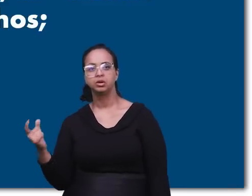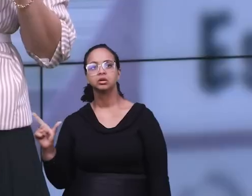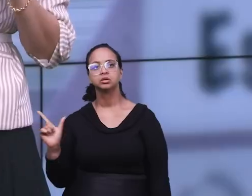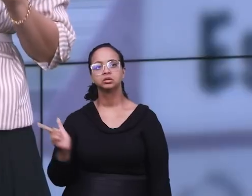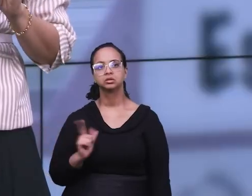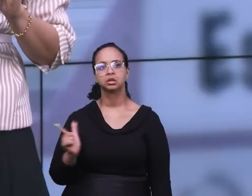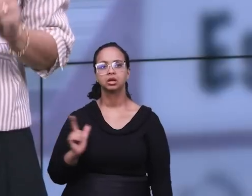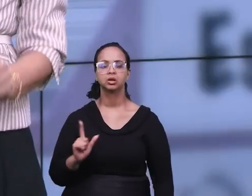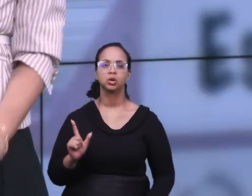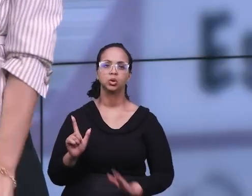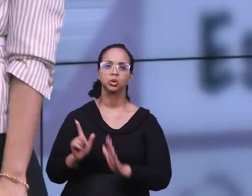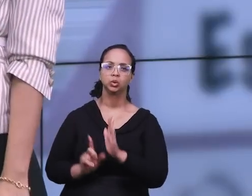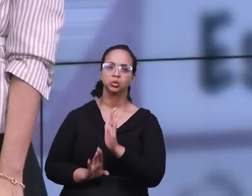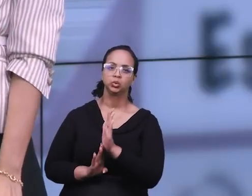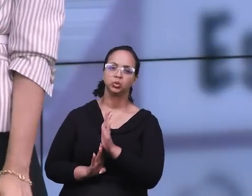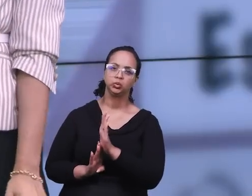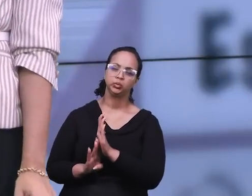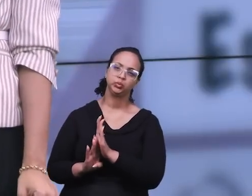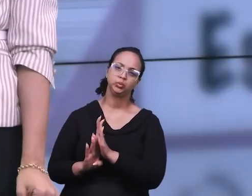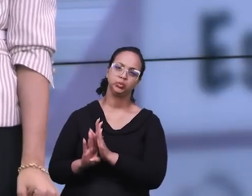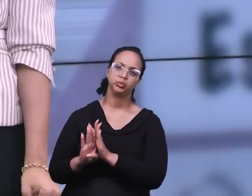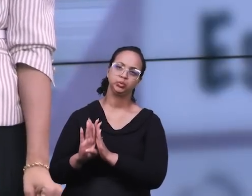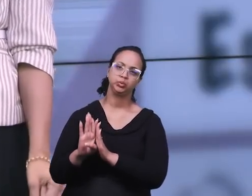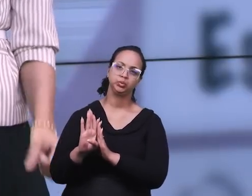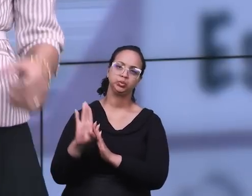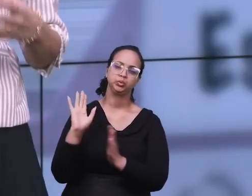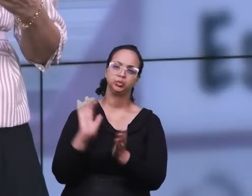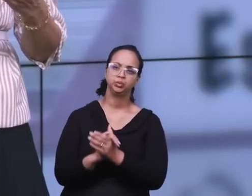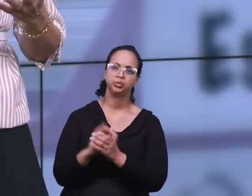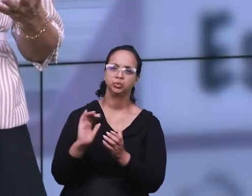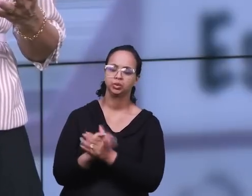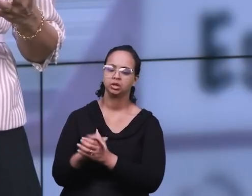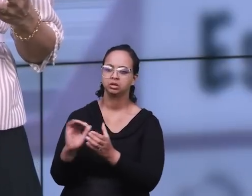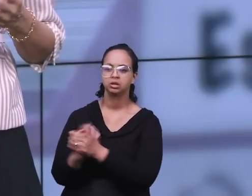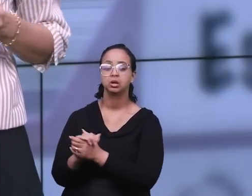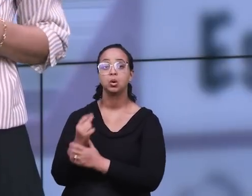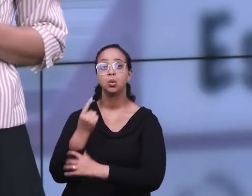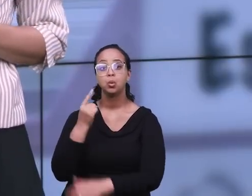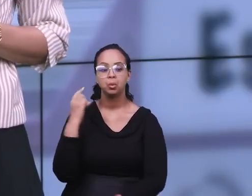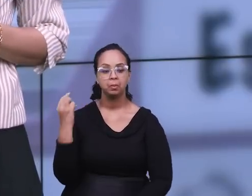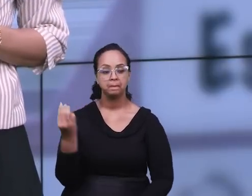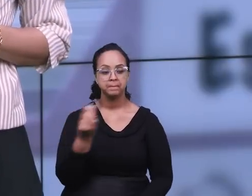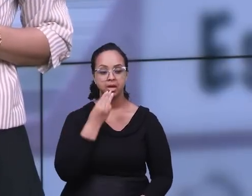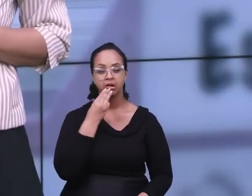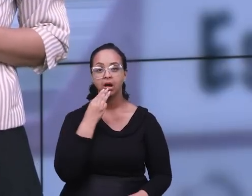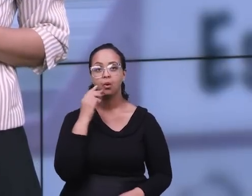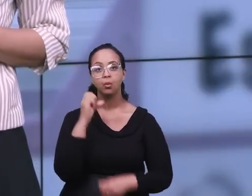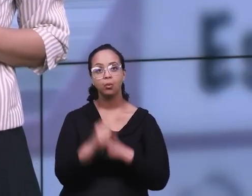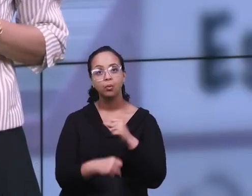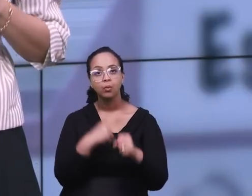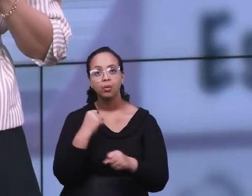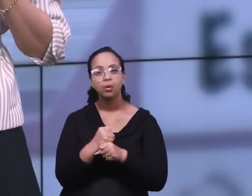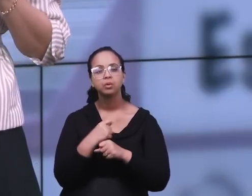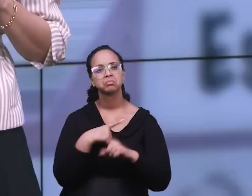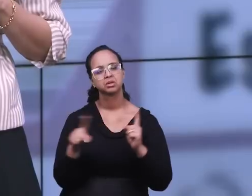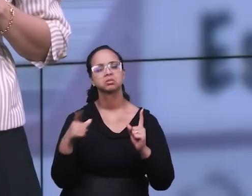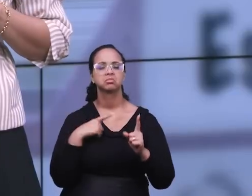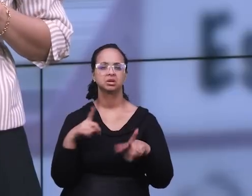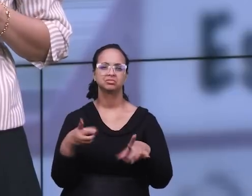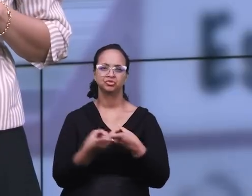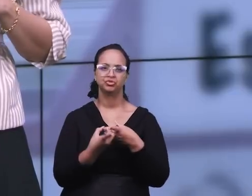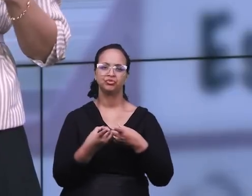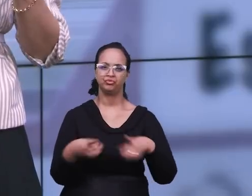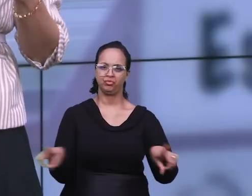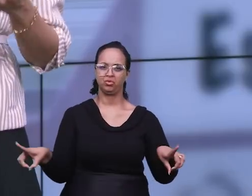Brasil cresce o número de casamentos por ano, sendo quase 1 milhão, mas também cresce o número de